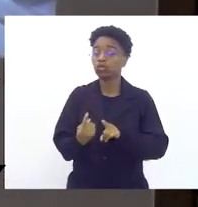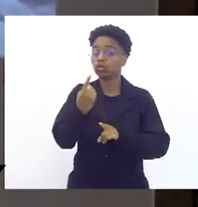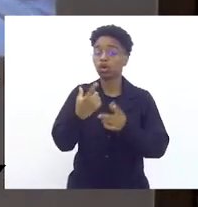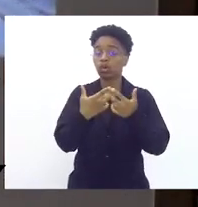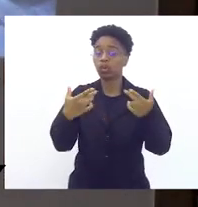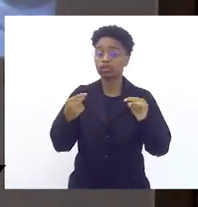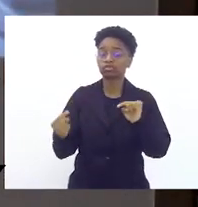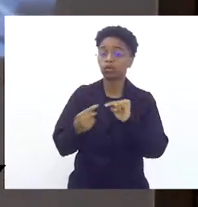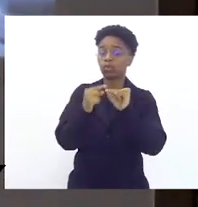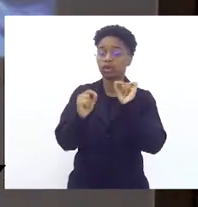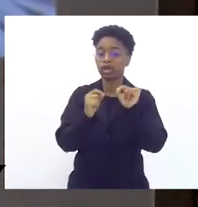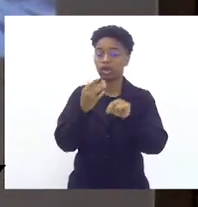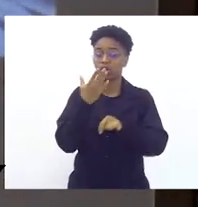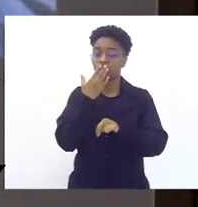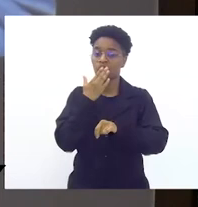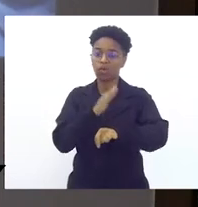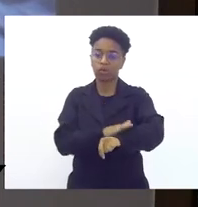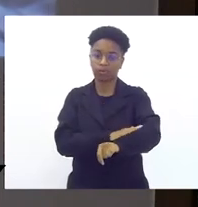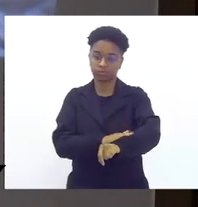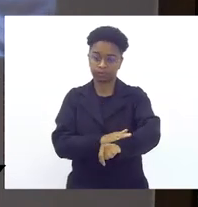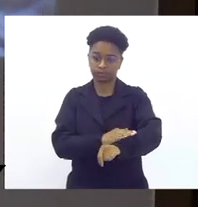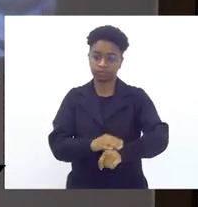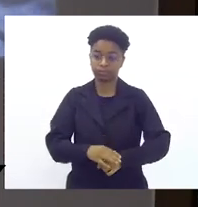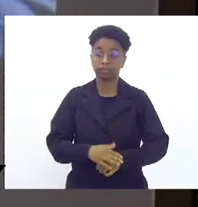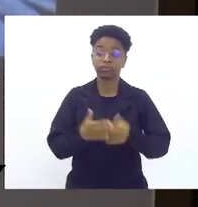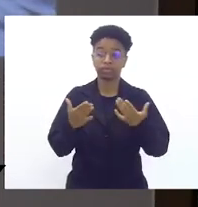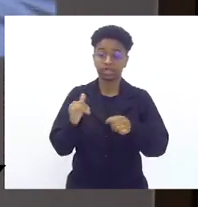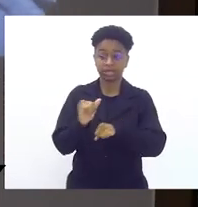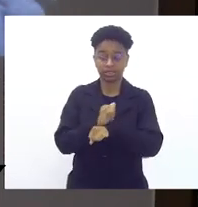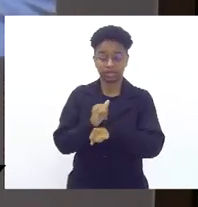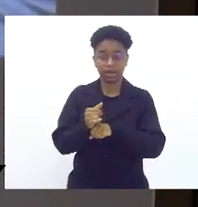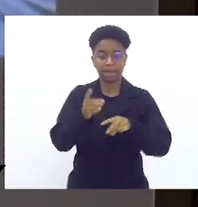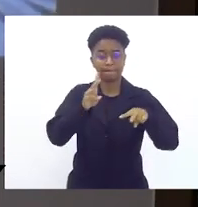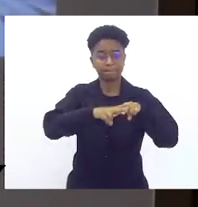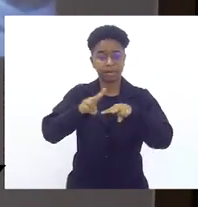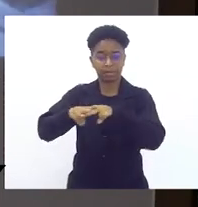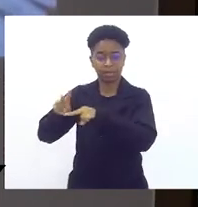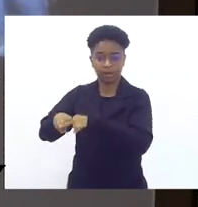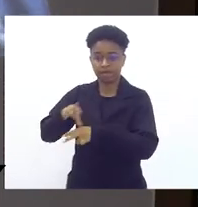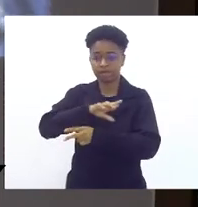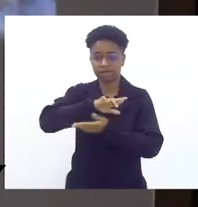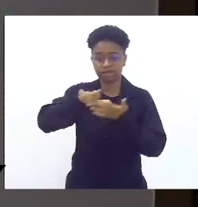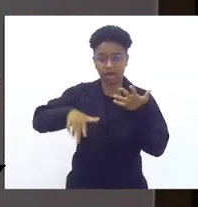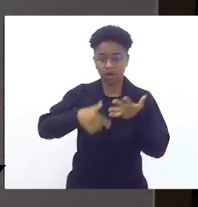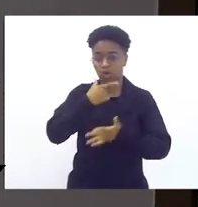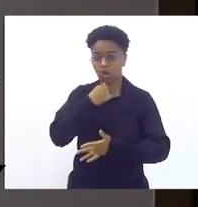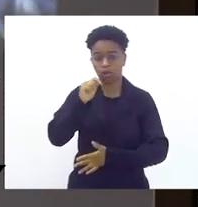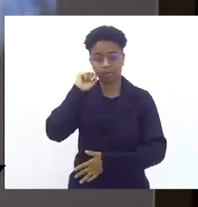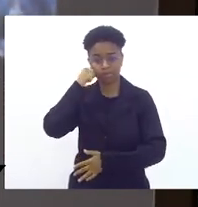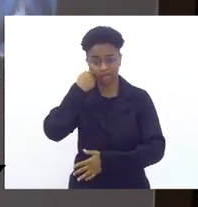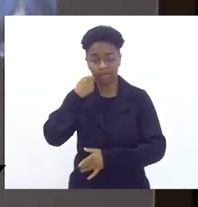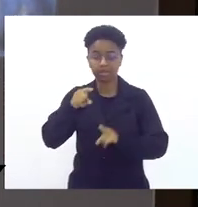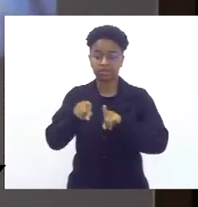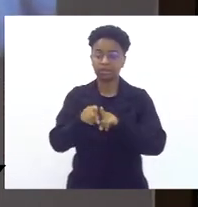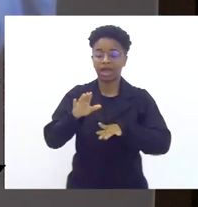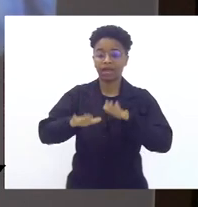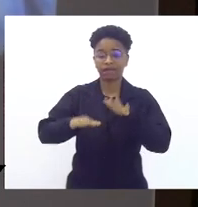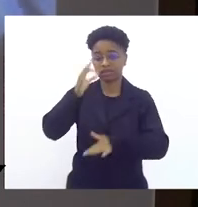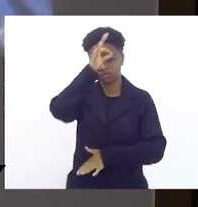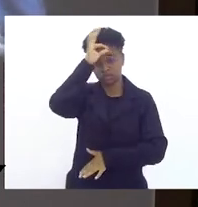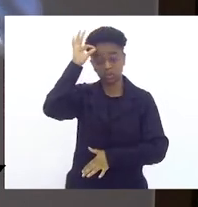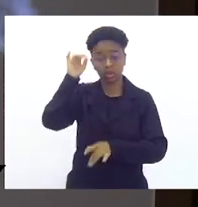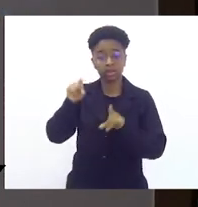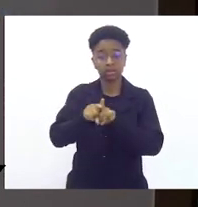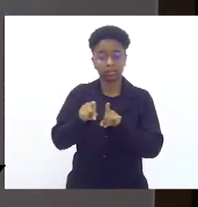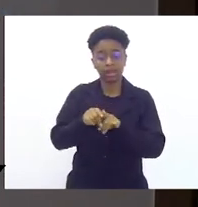pele esse tipo de artifício tem sido usado para aprender muitos homens pretos homens muitas vezes inocentes que